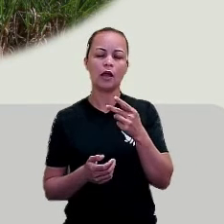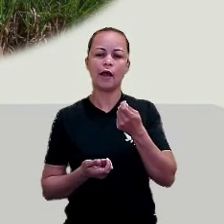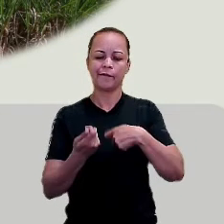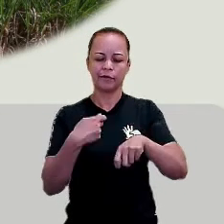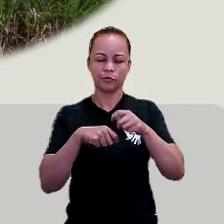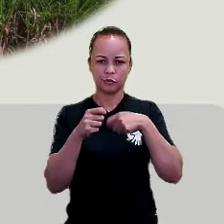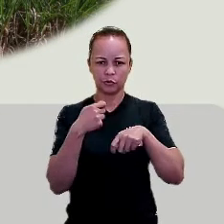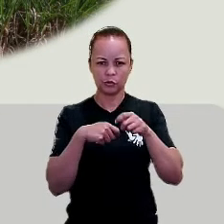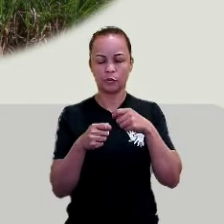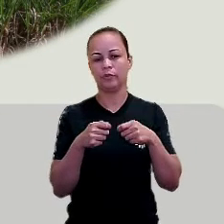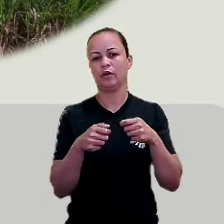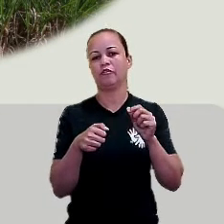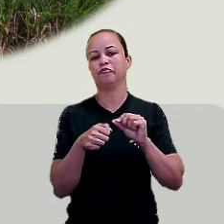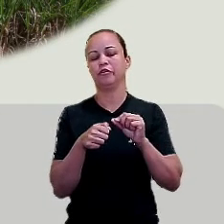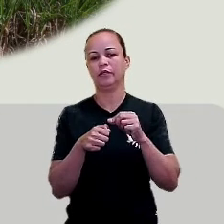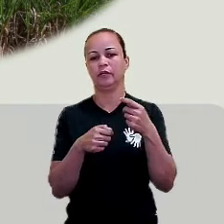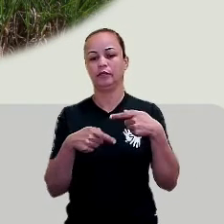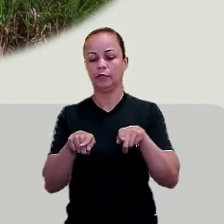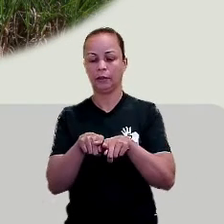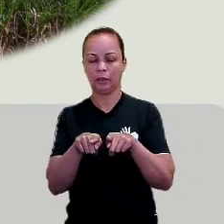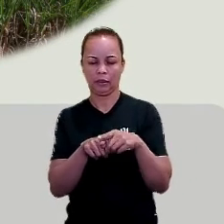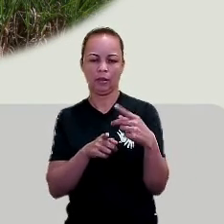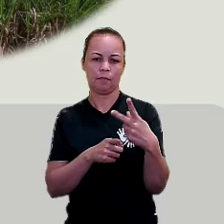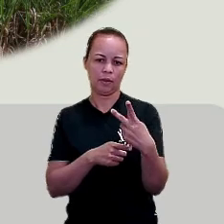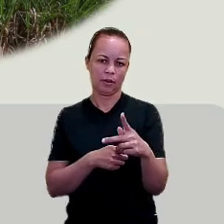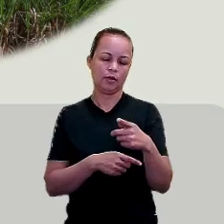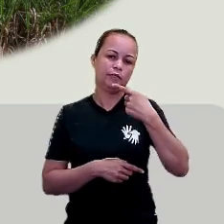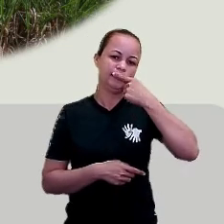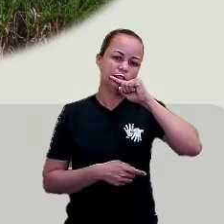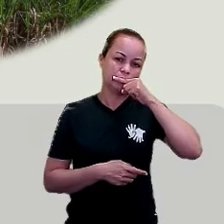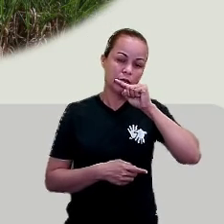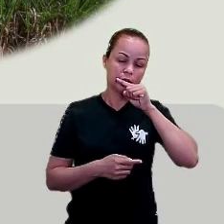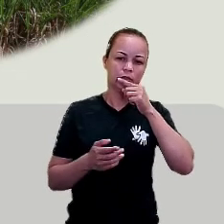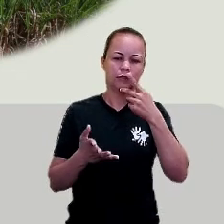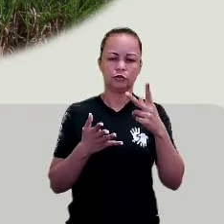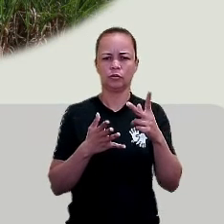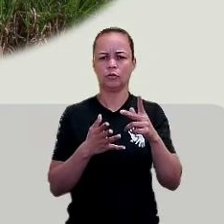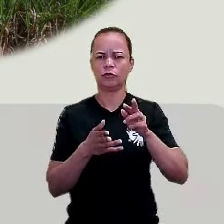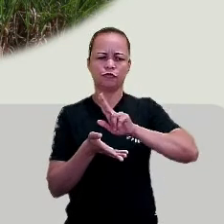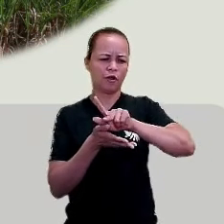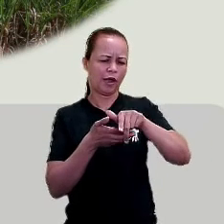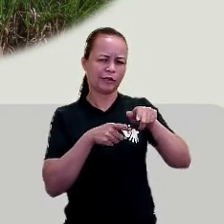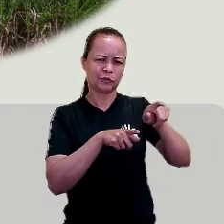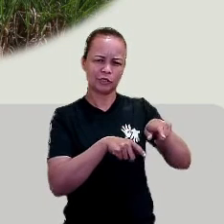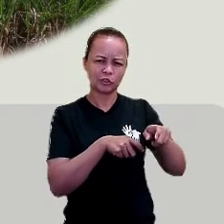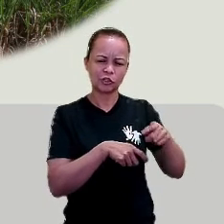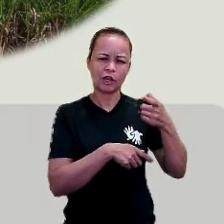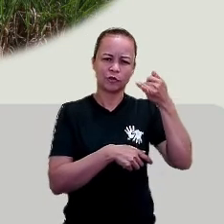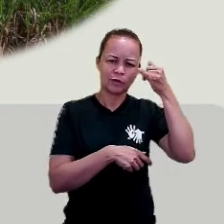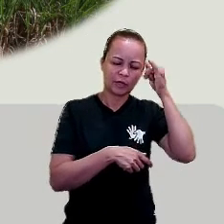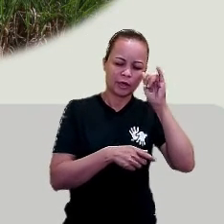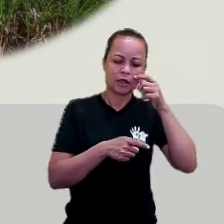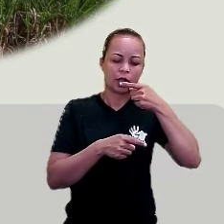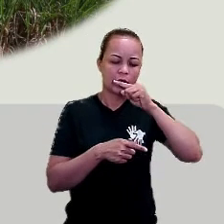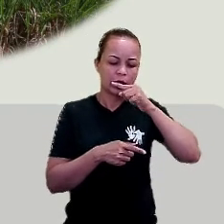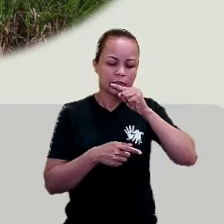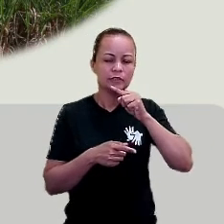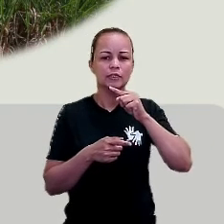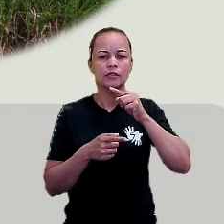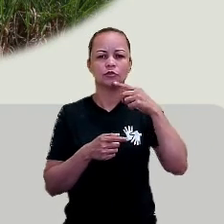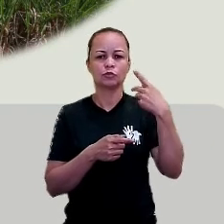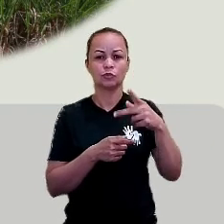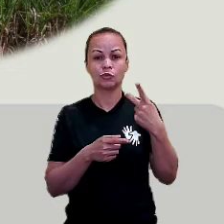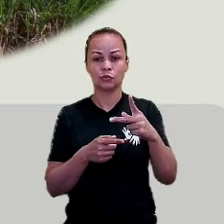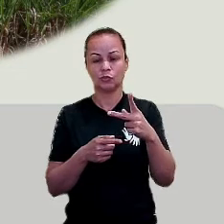economia, né? Economia é feita também da cana-de-açúcar. Quantos engenhos produtores de cana-de-açúcar não existem aqui? Então, é muito comum